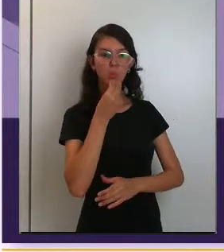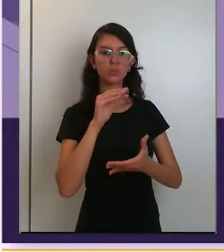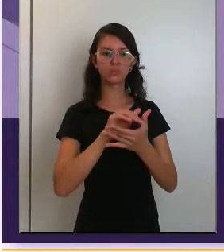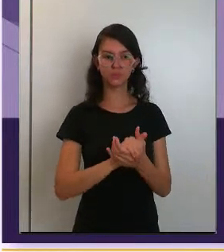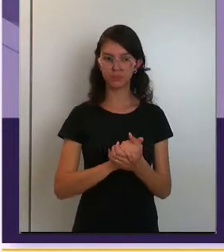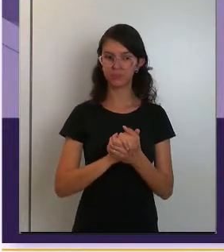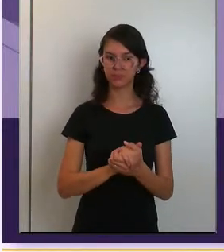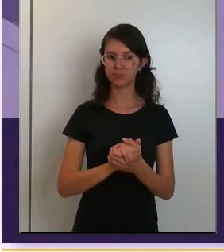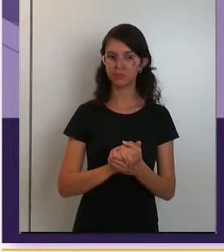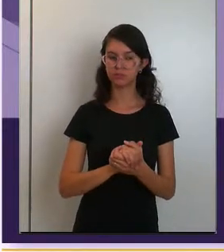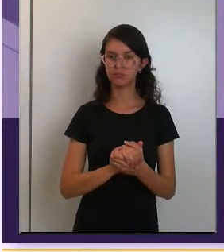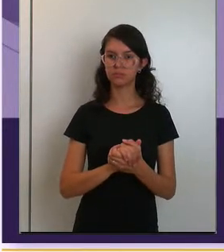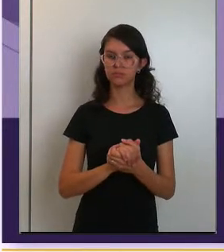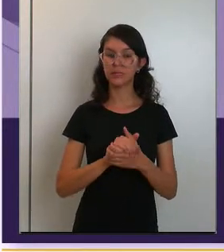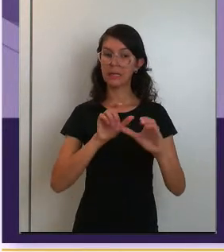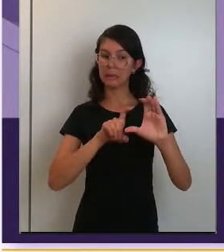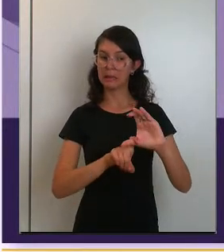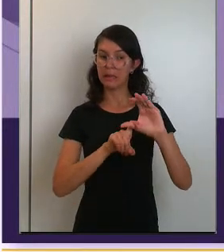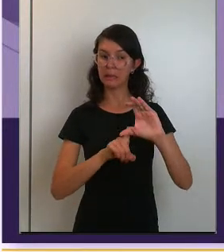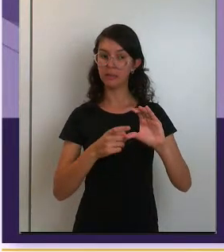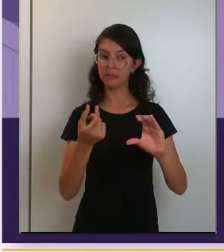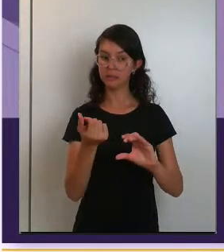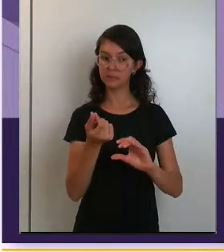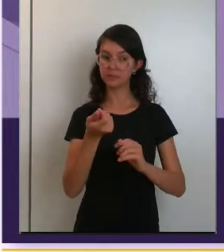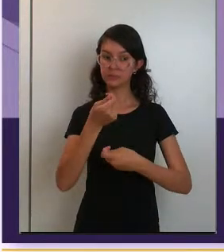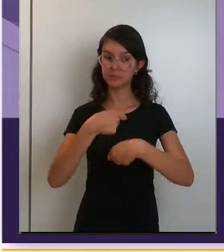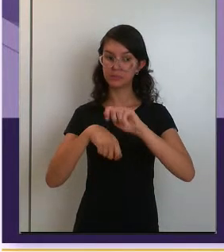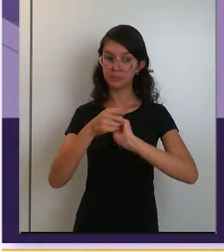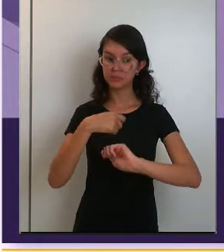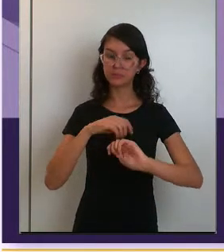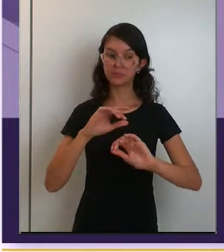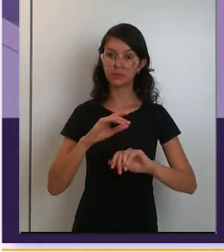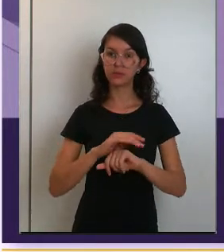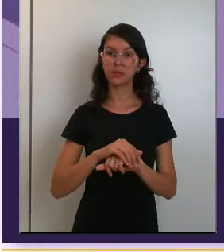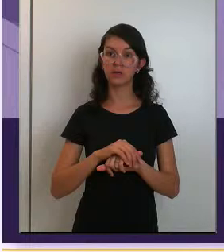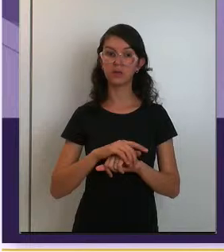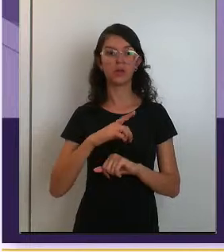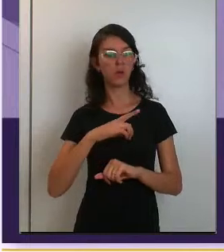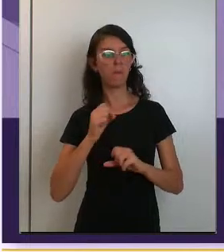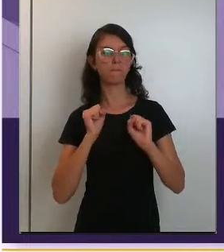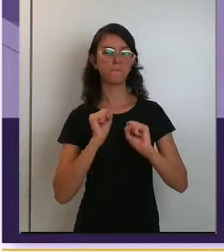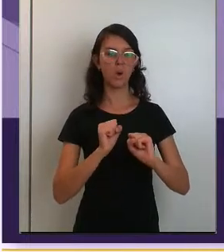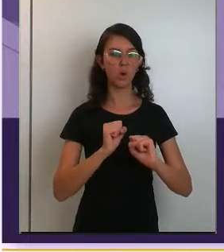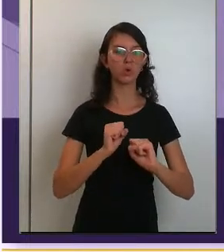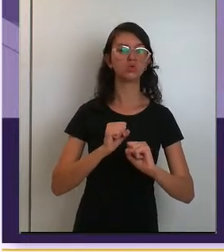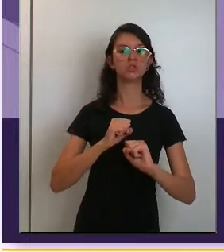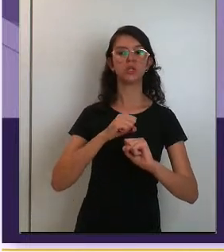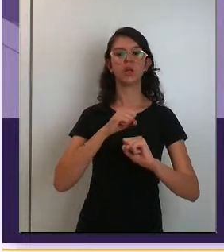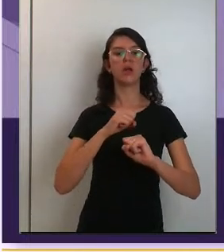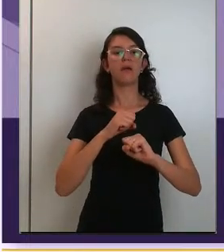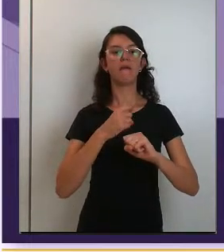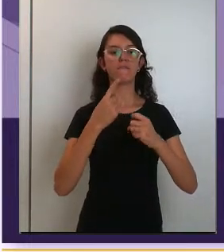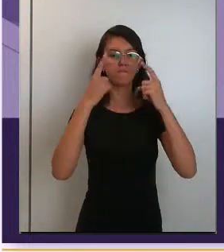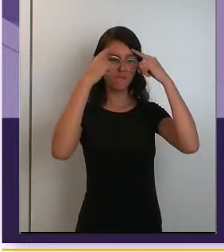Essa situação de dependência econômica acaba abrindo as portas para toda sorte de abusos, de violência doméstica.